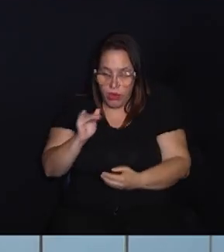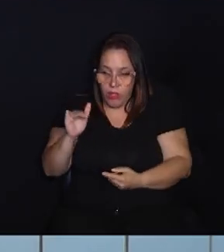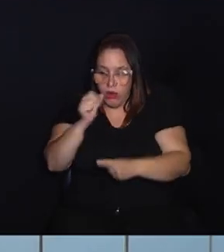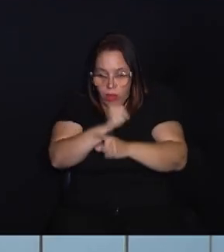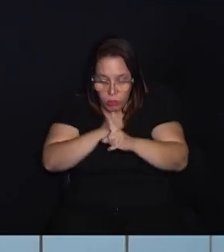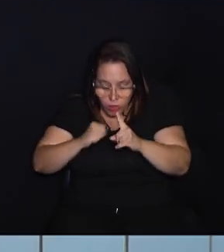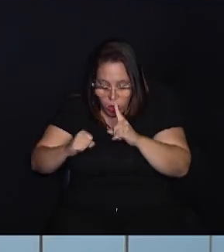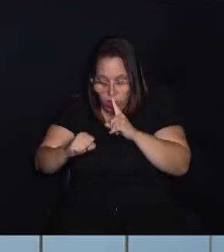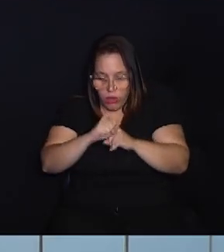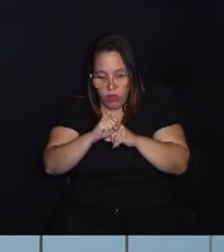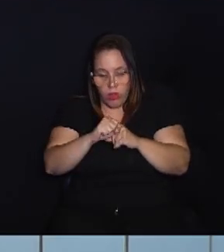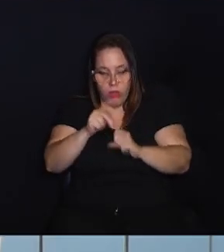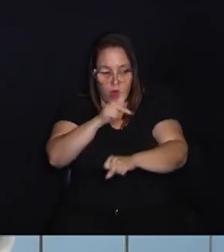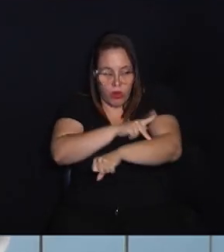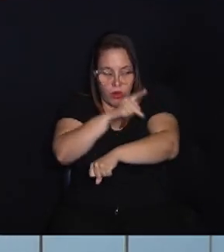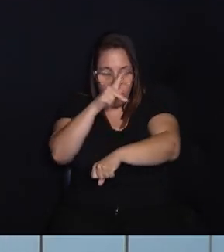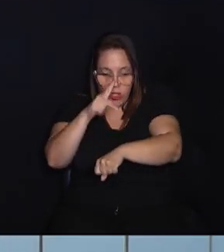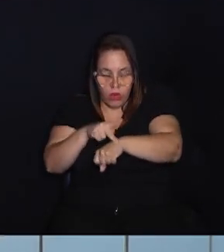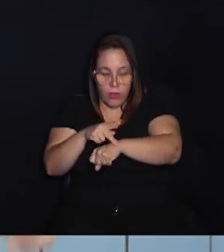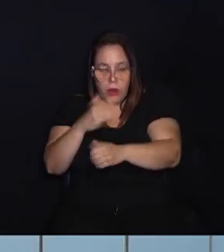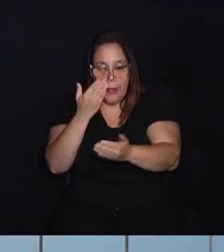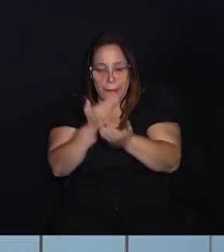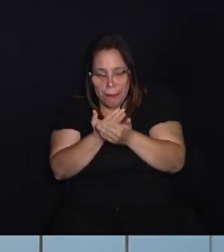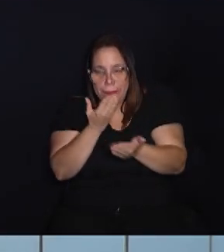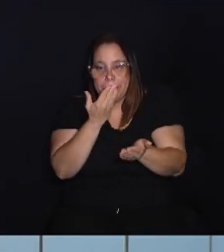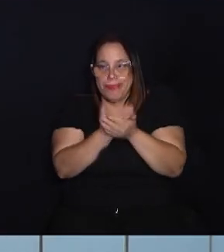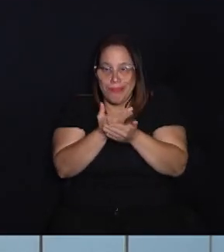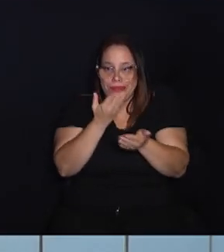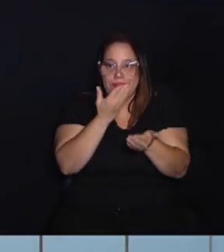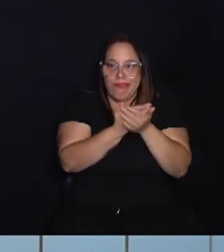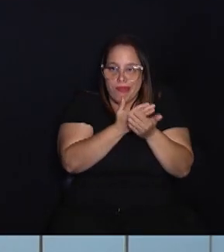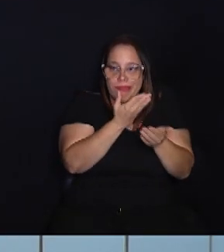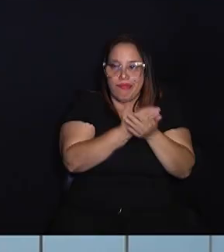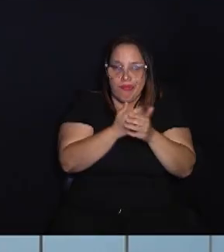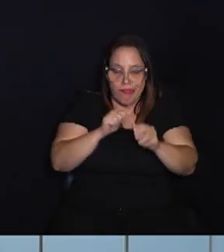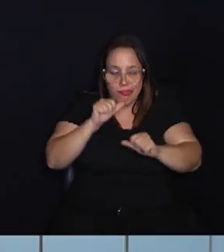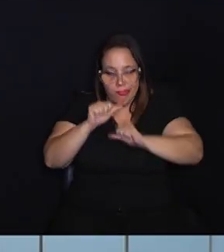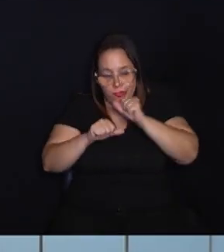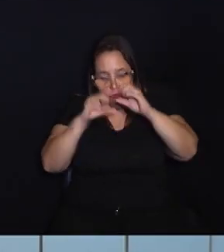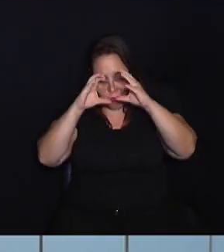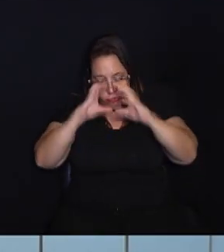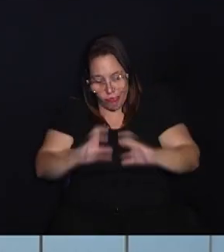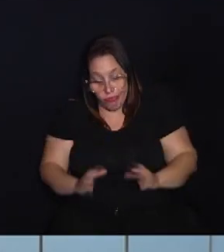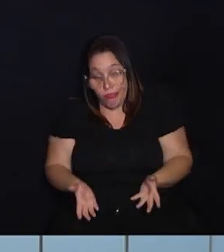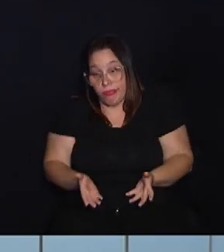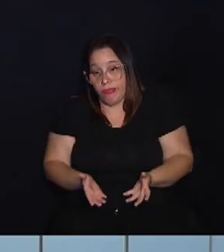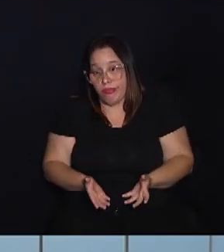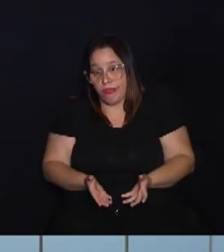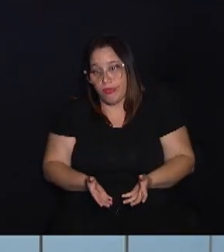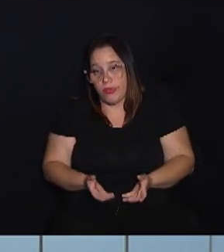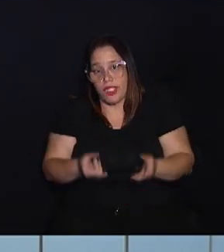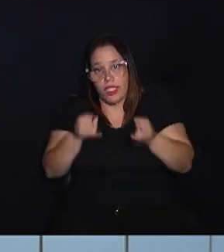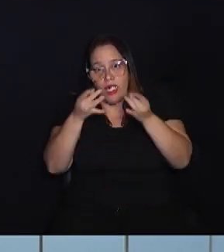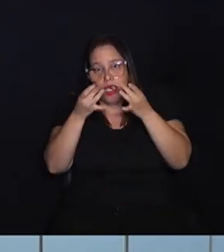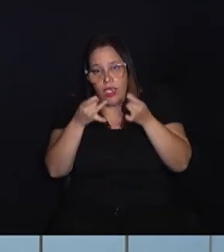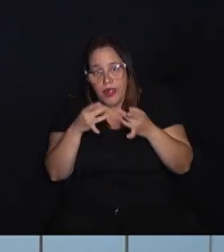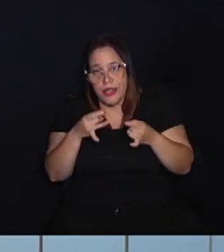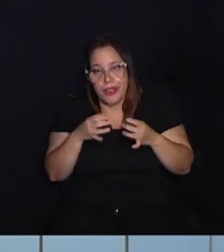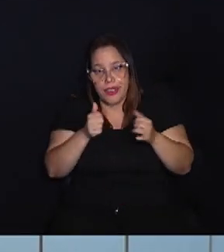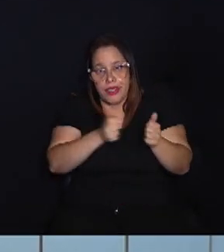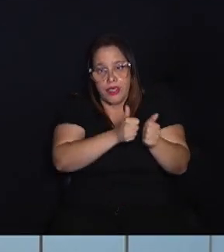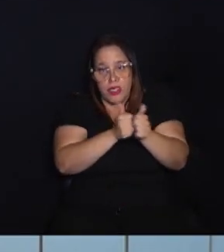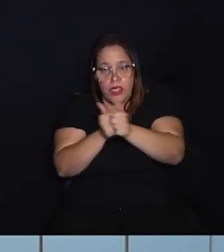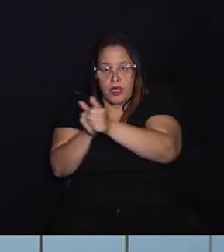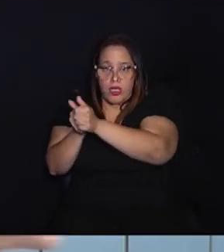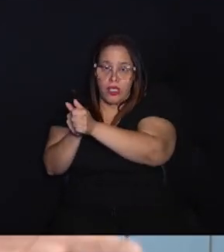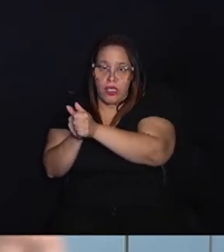sociais, pedagogos, né, tentando estudar essas mudanças de comportamento. Né? E um dos especialistas que tem acompanhado e